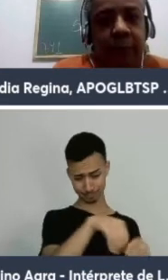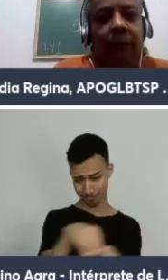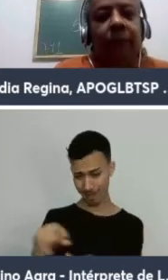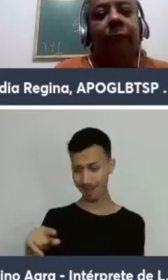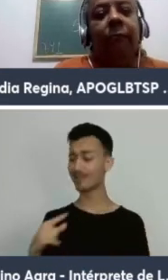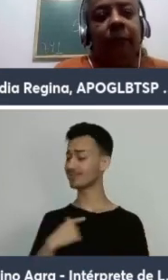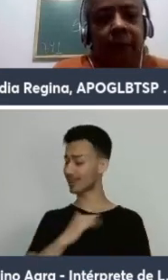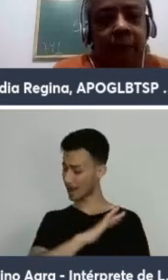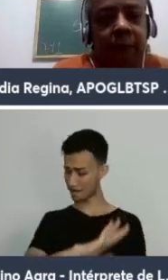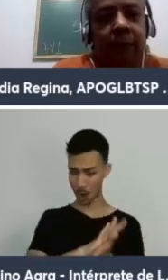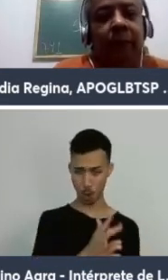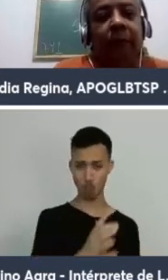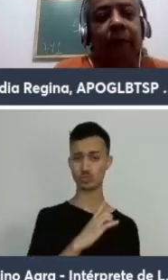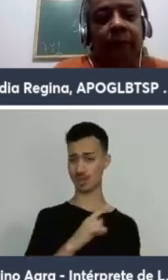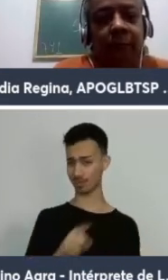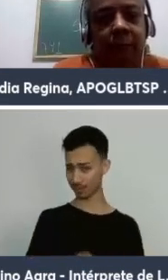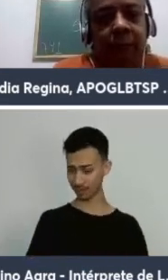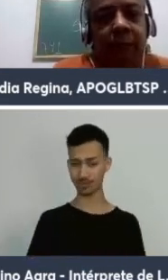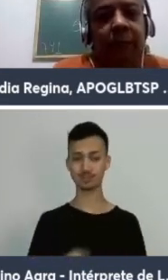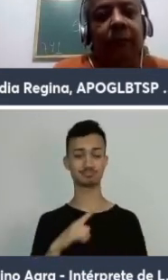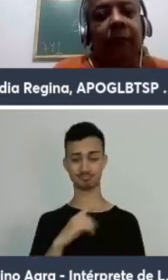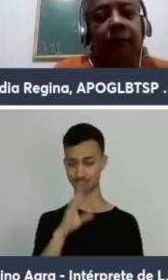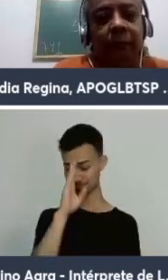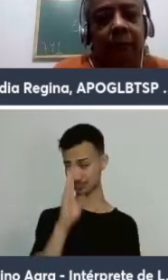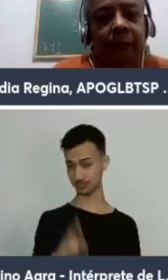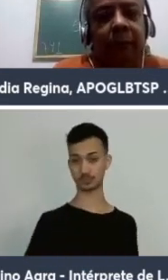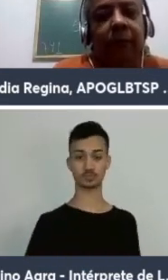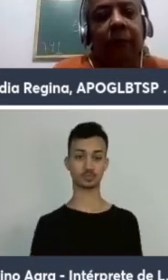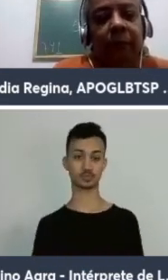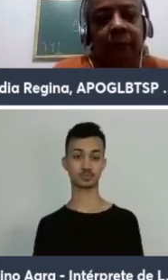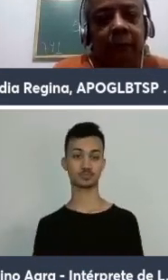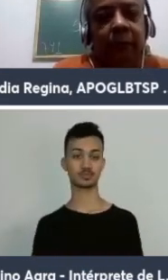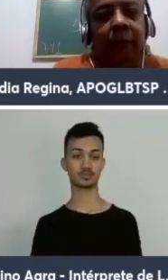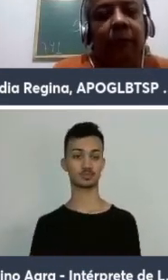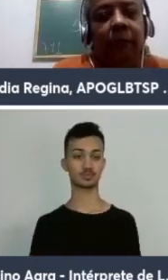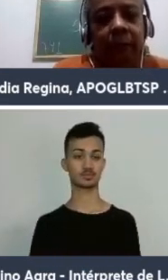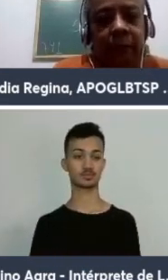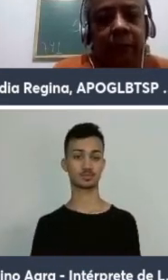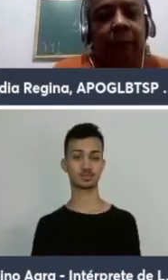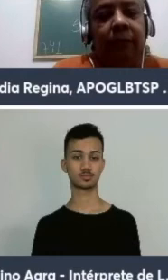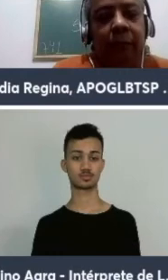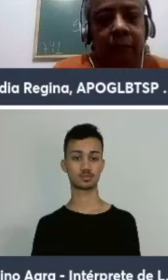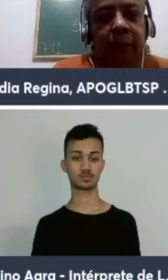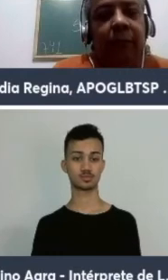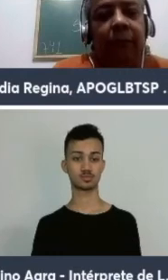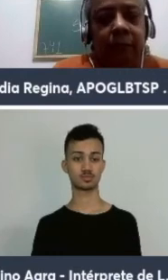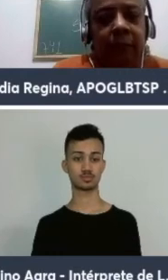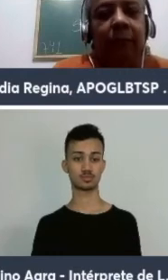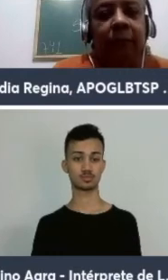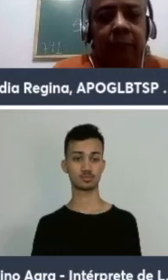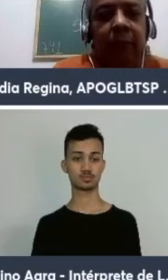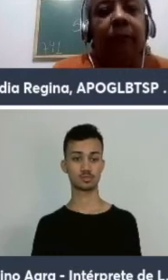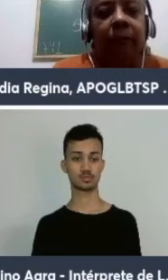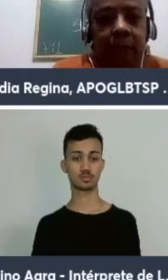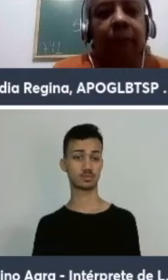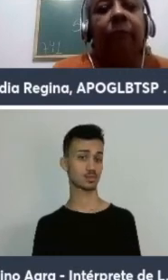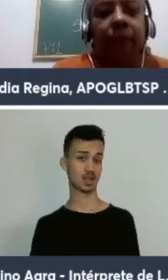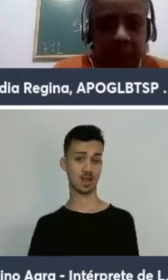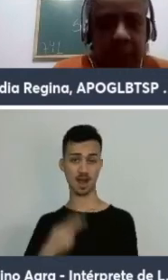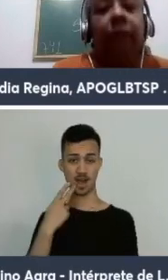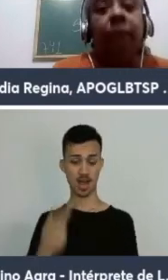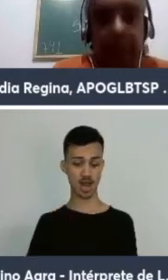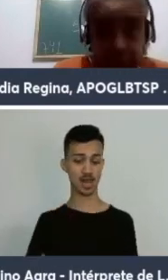isso. Por isso eu disse no começo, quer dizer, daqui a pouco a gente realmente já estamos tendo que praticamente colocar um crachá, né,